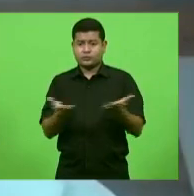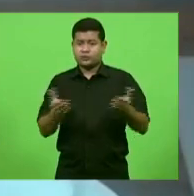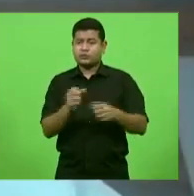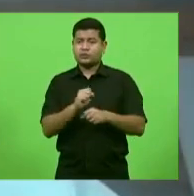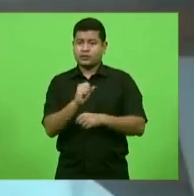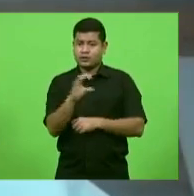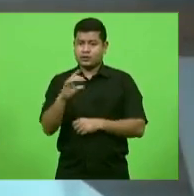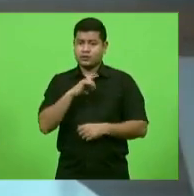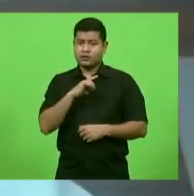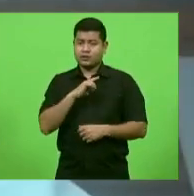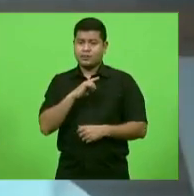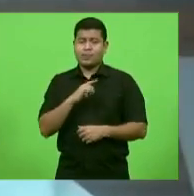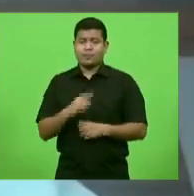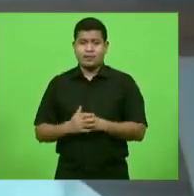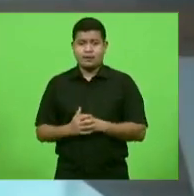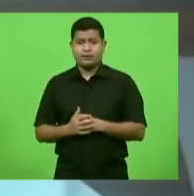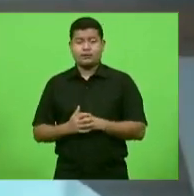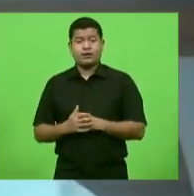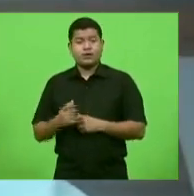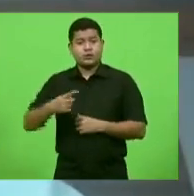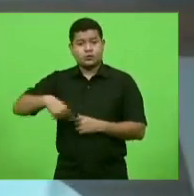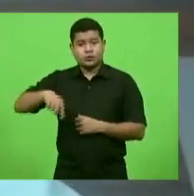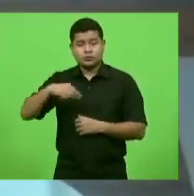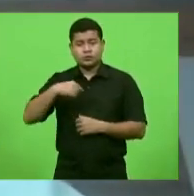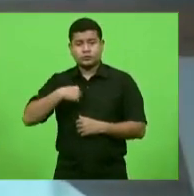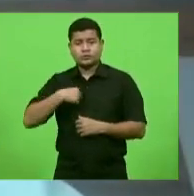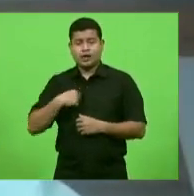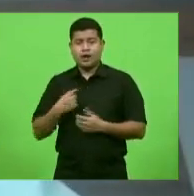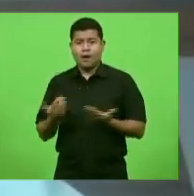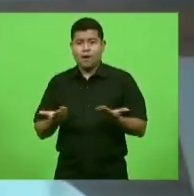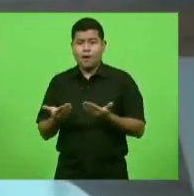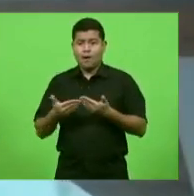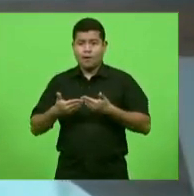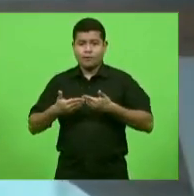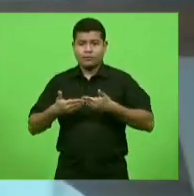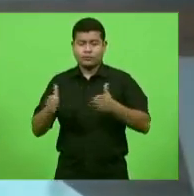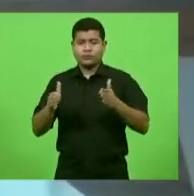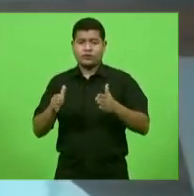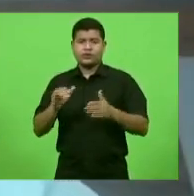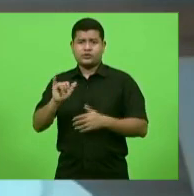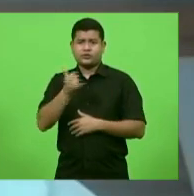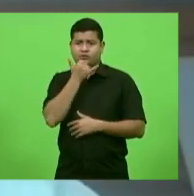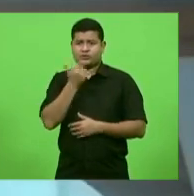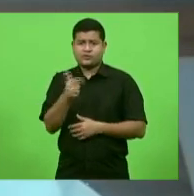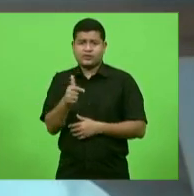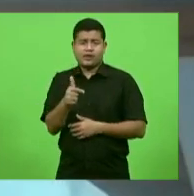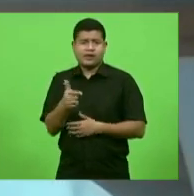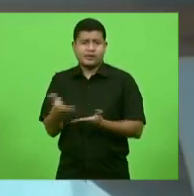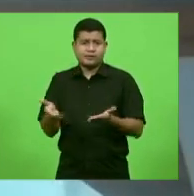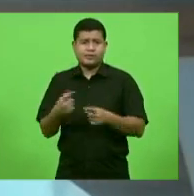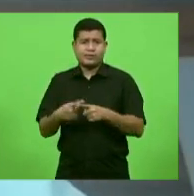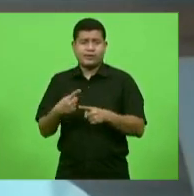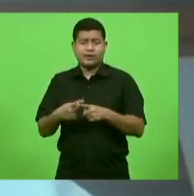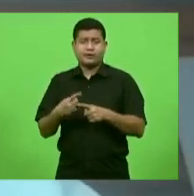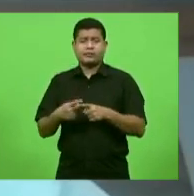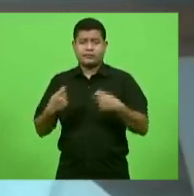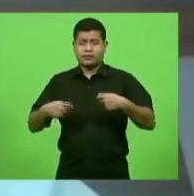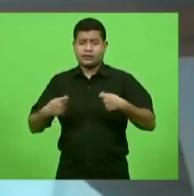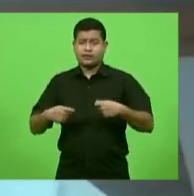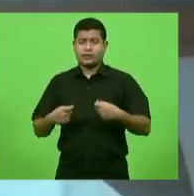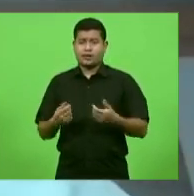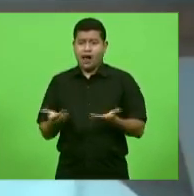argumento razoável a justificar conclusão pela não abertura do processo de impeachment e aprofundamento das investigações por esse egresso Tribunal Especial de